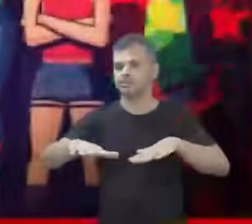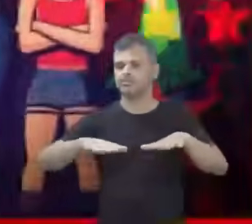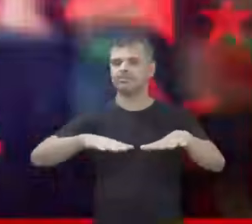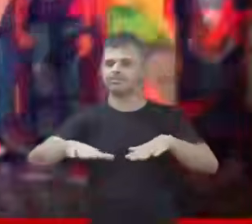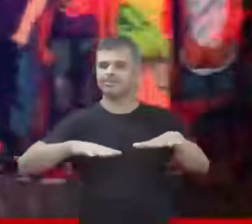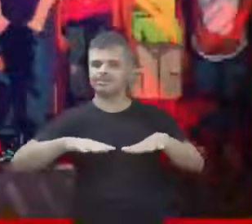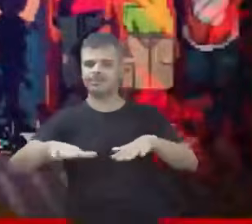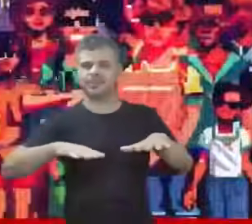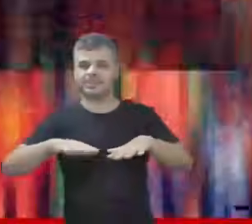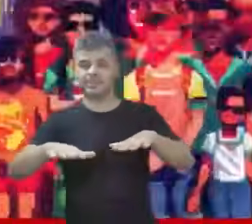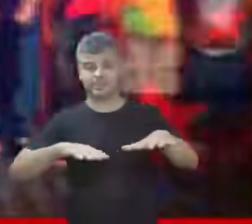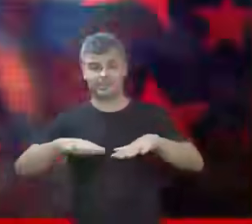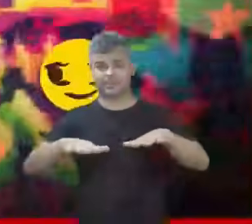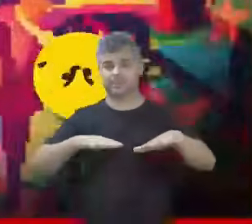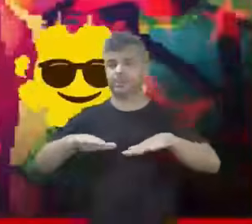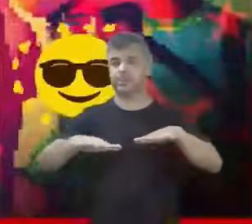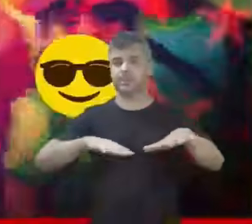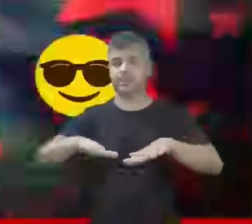Pode